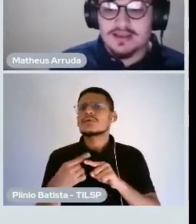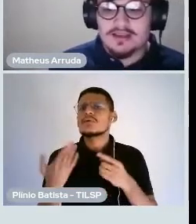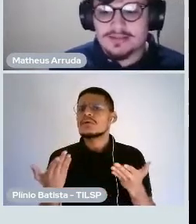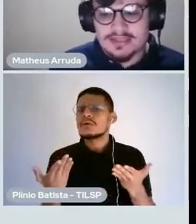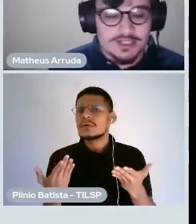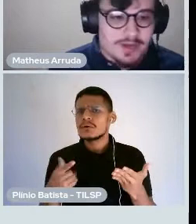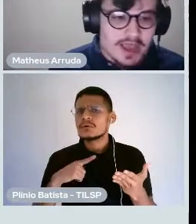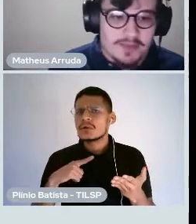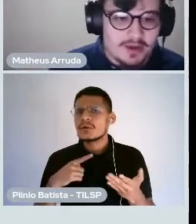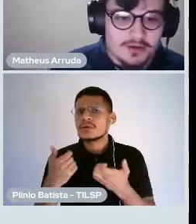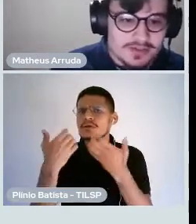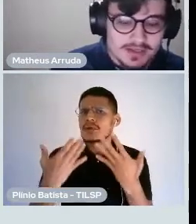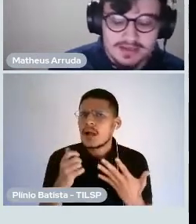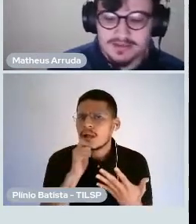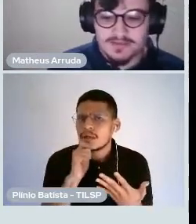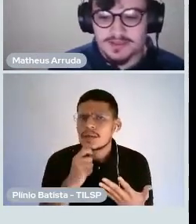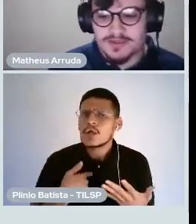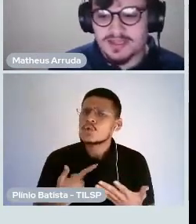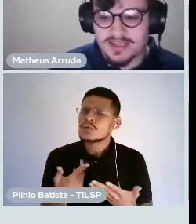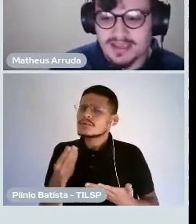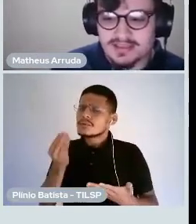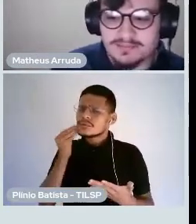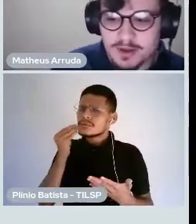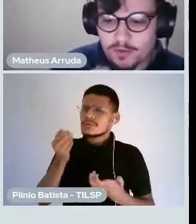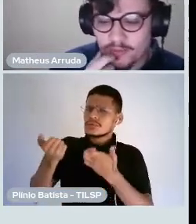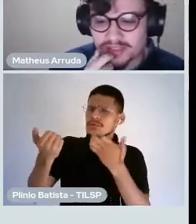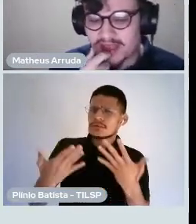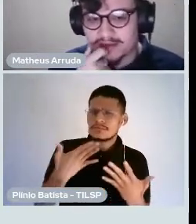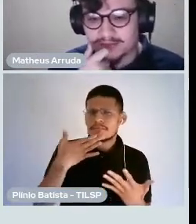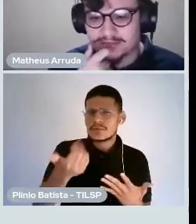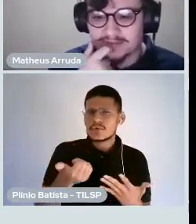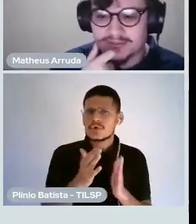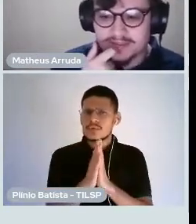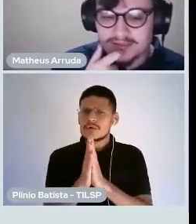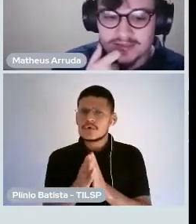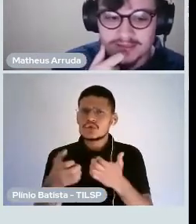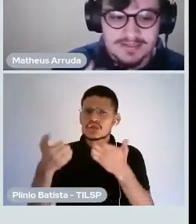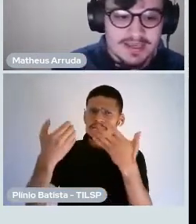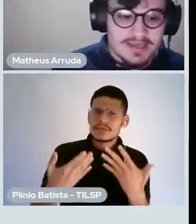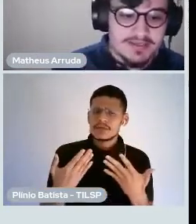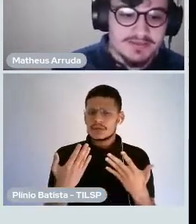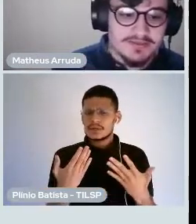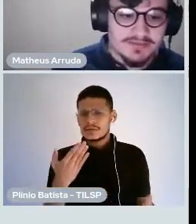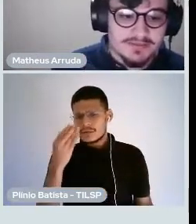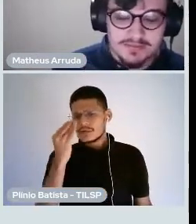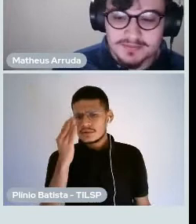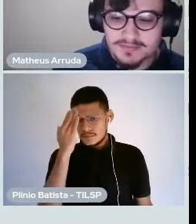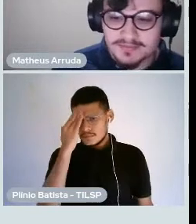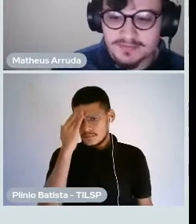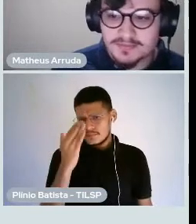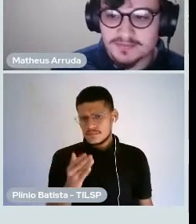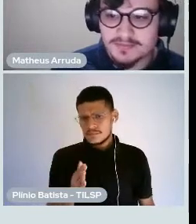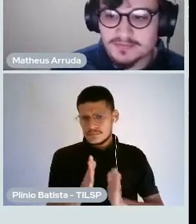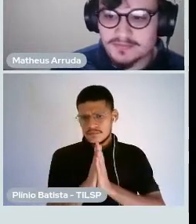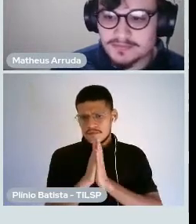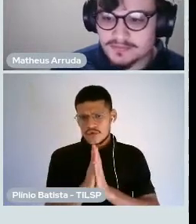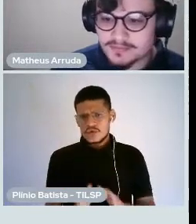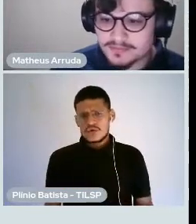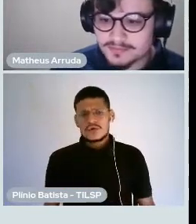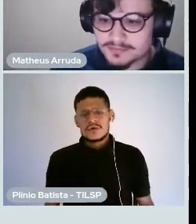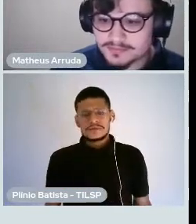conseguiria tentar explicar melhor, não sei, se você conseguir aí, pelo comentário, dizer isso.